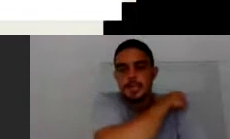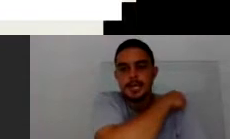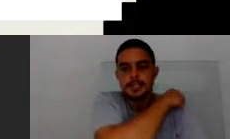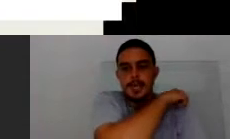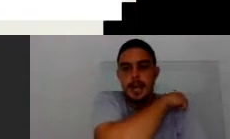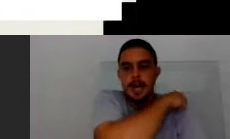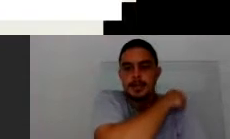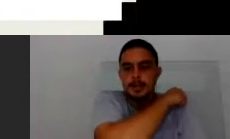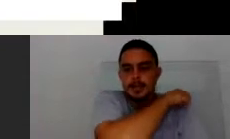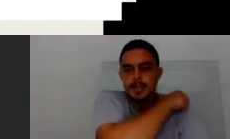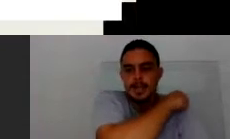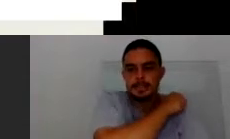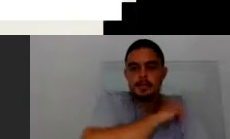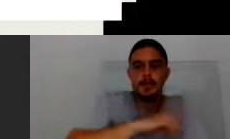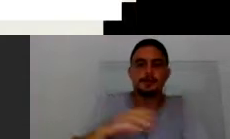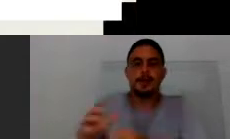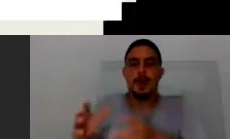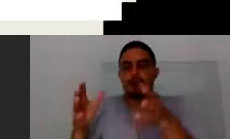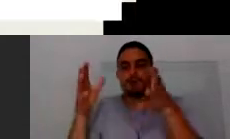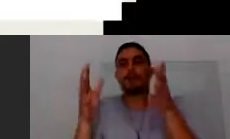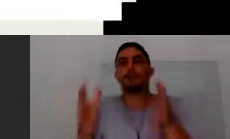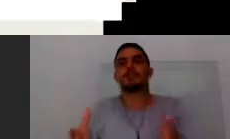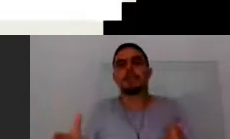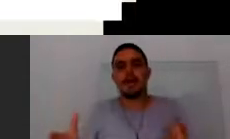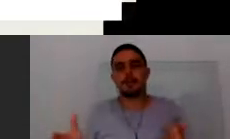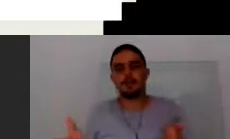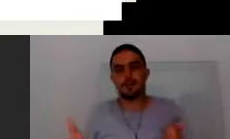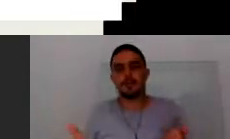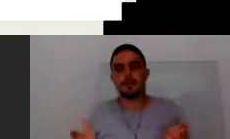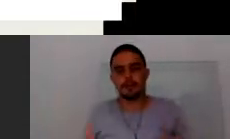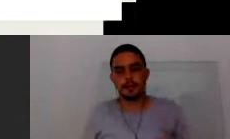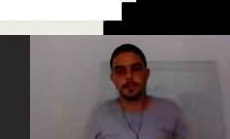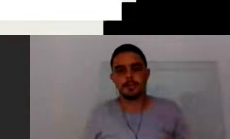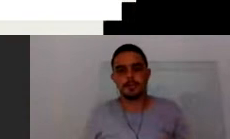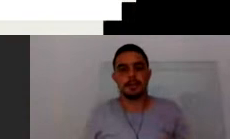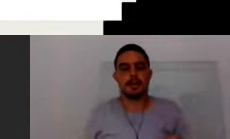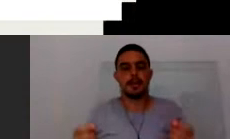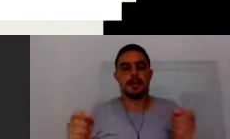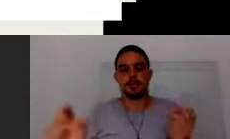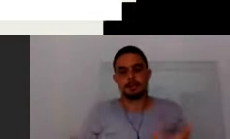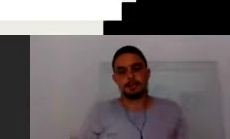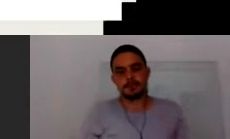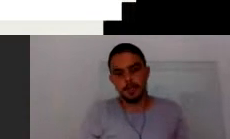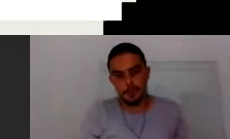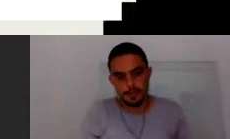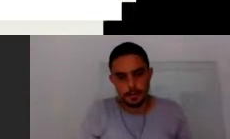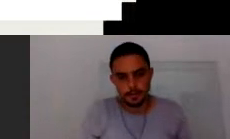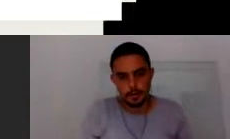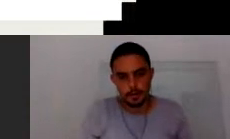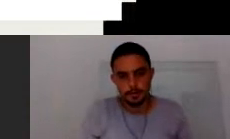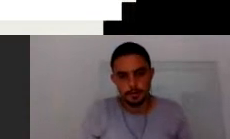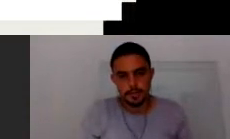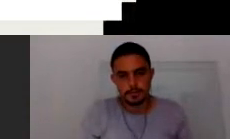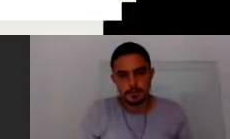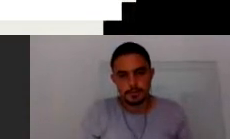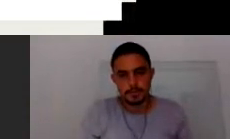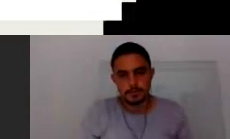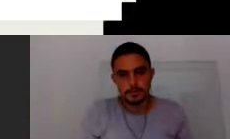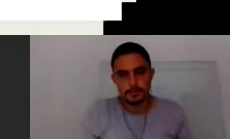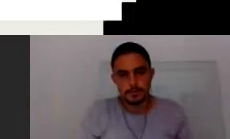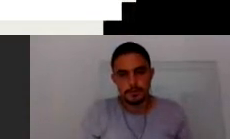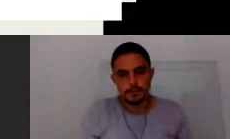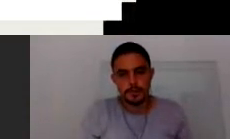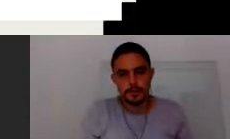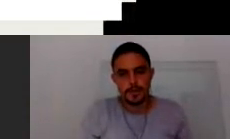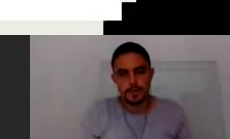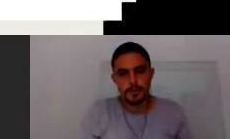menos velocidade. A tendência é essa mesmo. A velocidade de infiltração, gente, geralmente a gente coloca a velocidade de